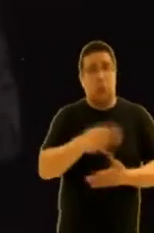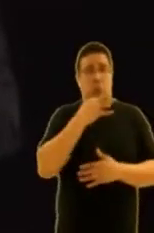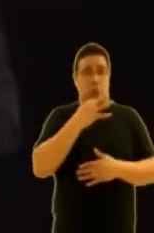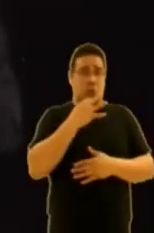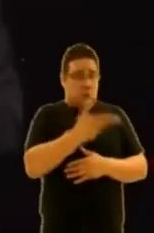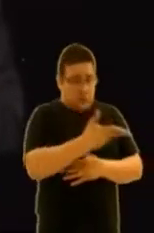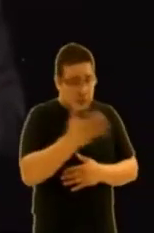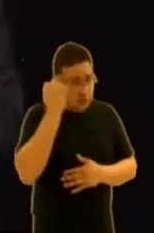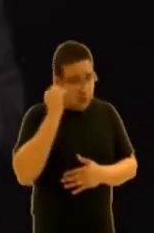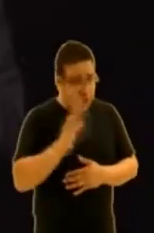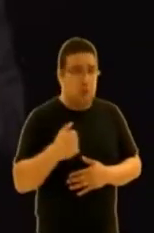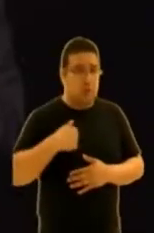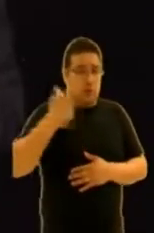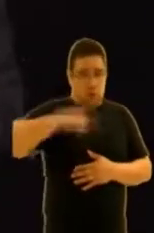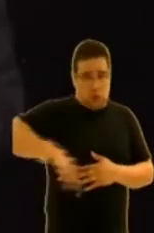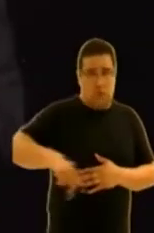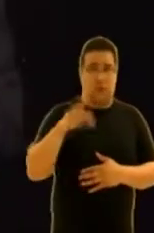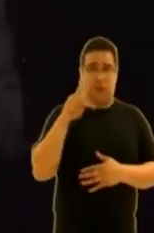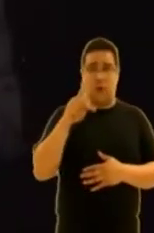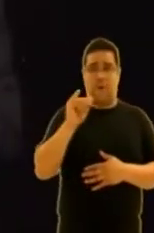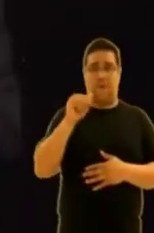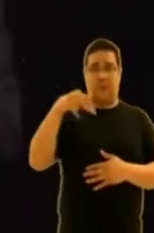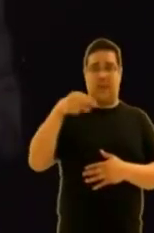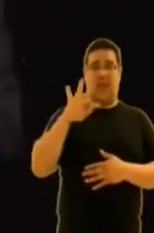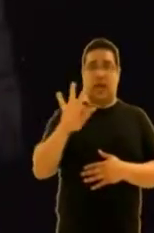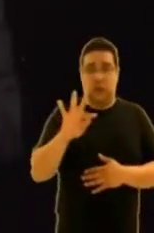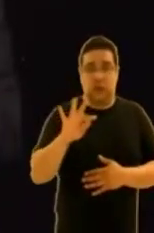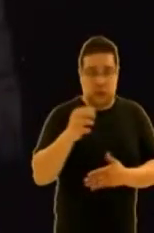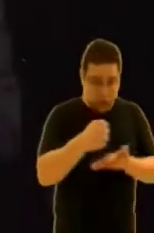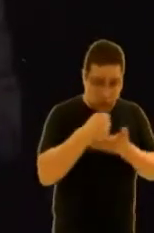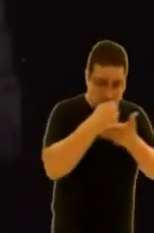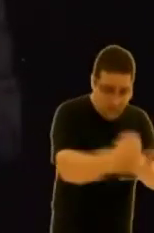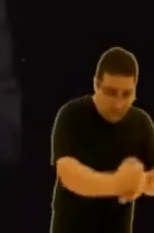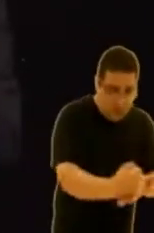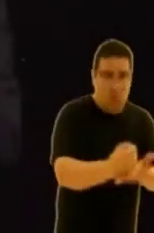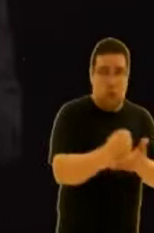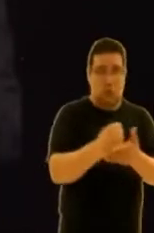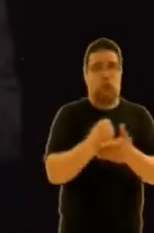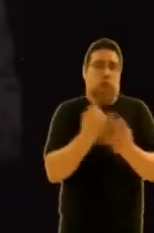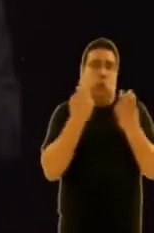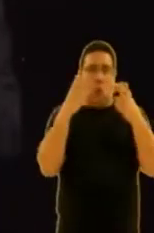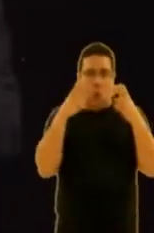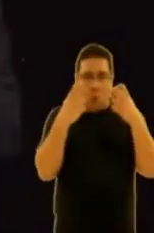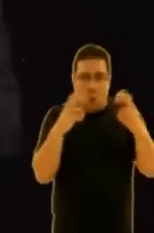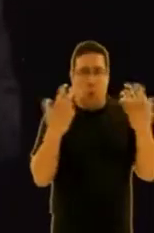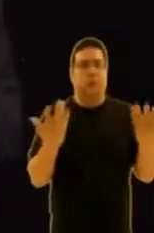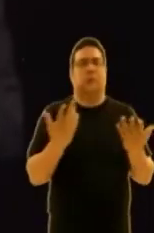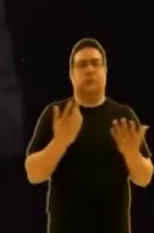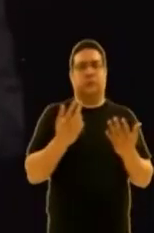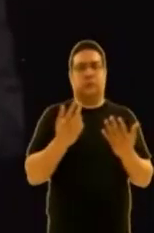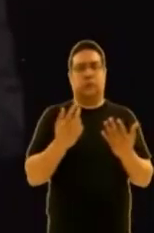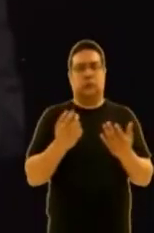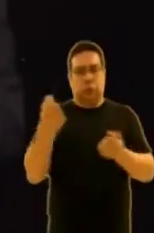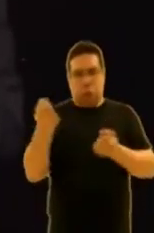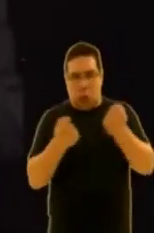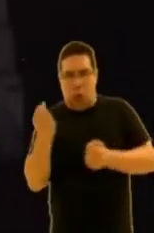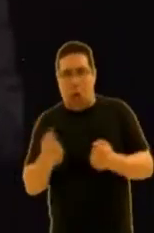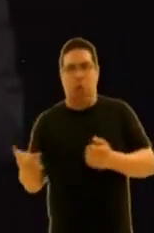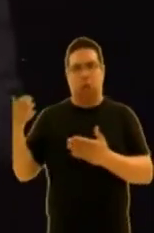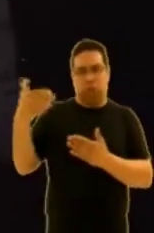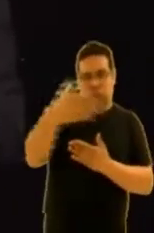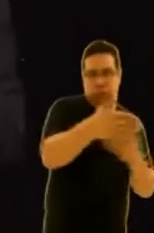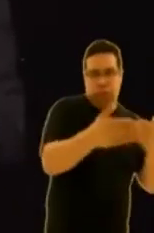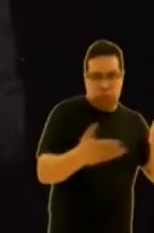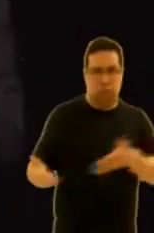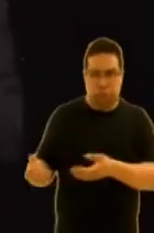repetir. O PNAT, que é o Programa Nacional de Apoio ao Transporte Escolar, que é um programa que nasce